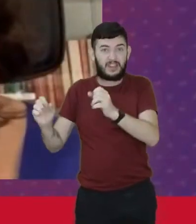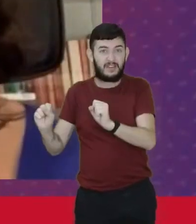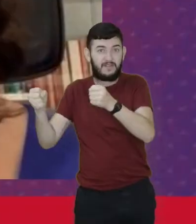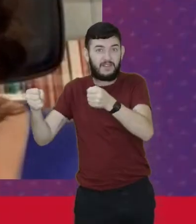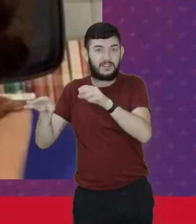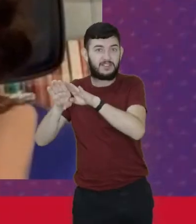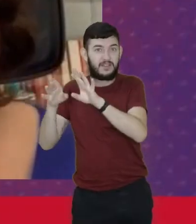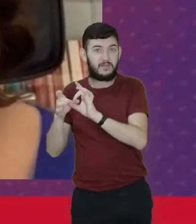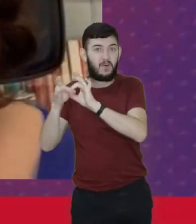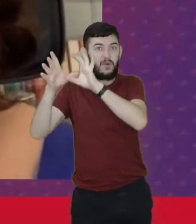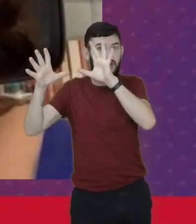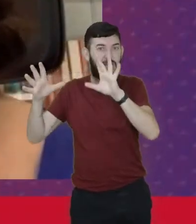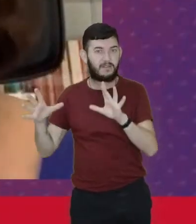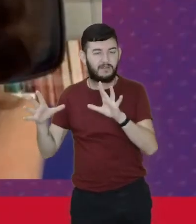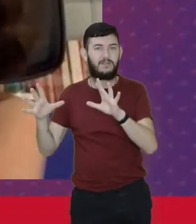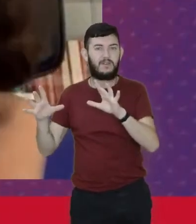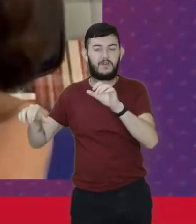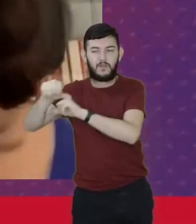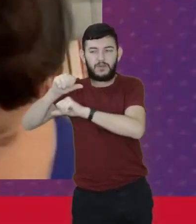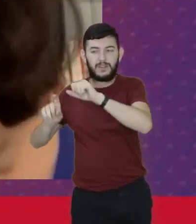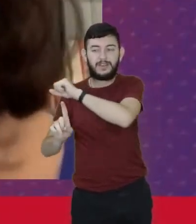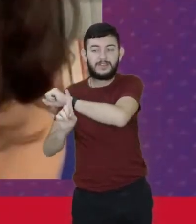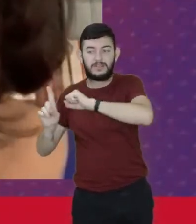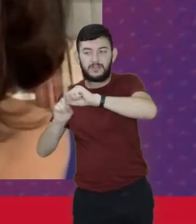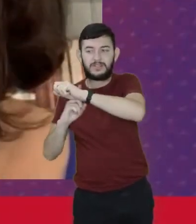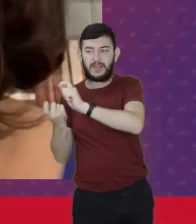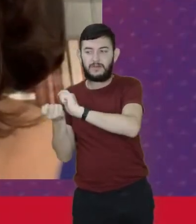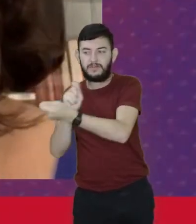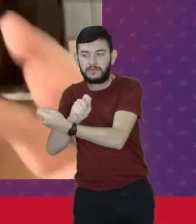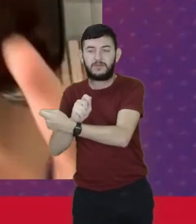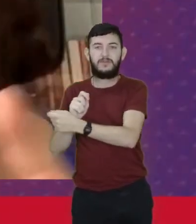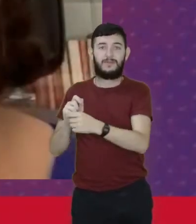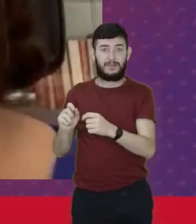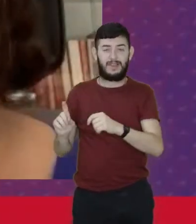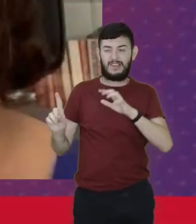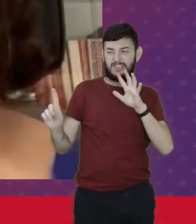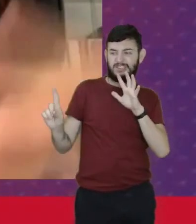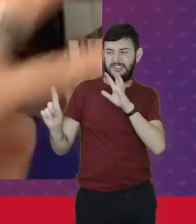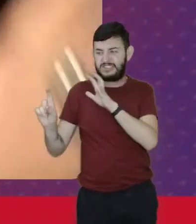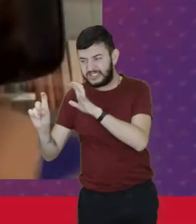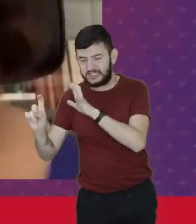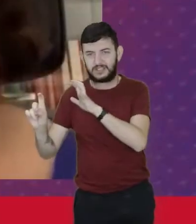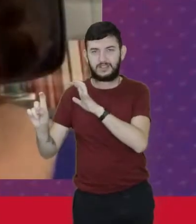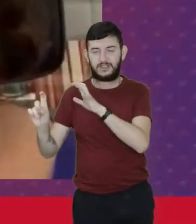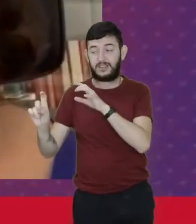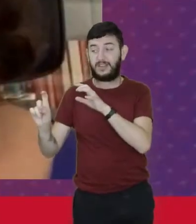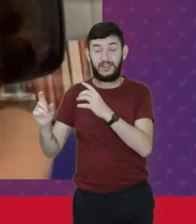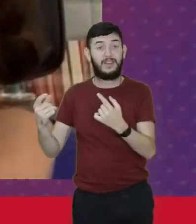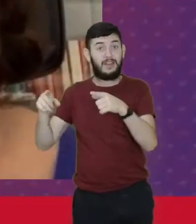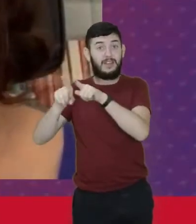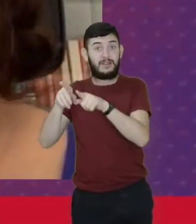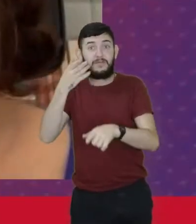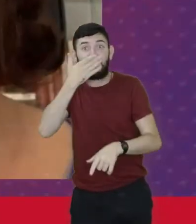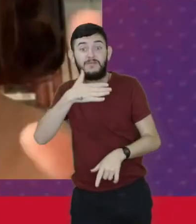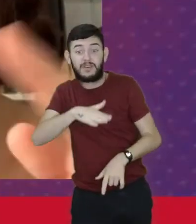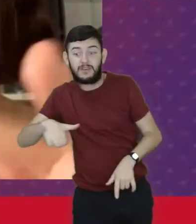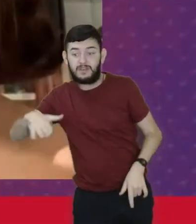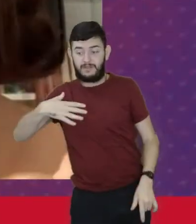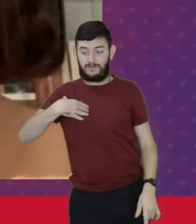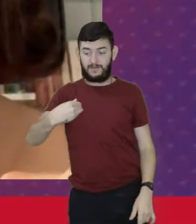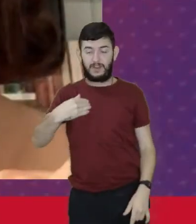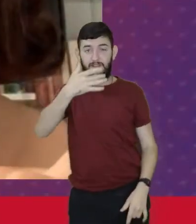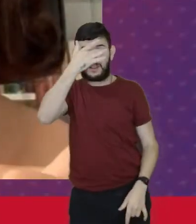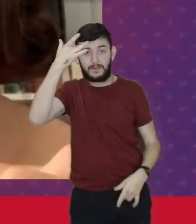identificados com o comunismo internacional. Inclusive crianças, filhos dos militantes de esquerda da época, que